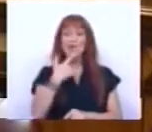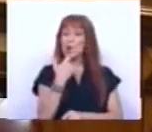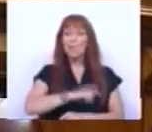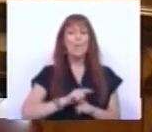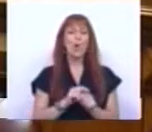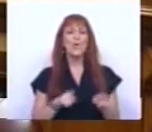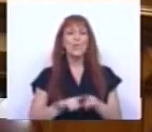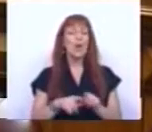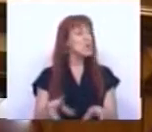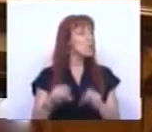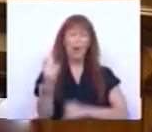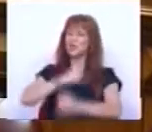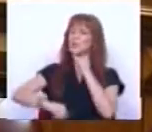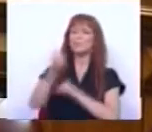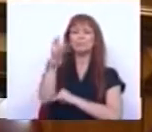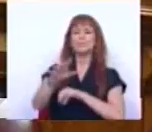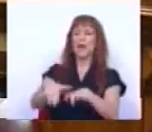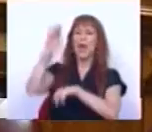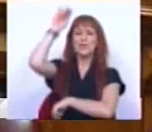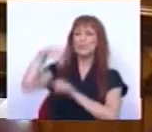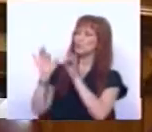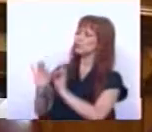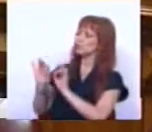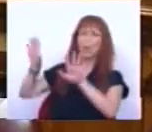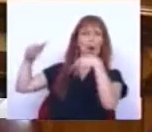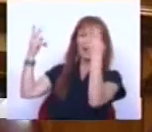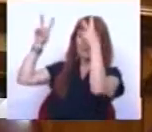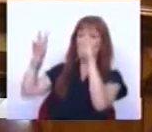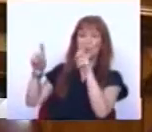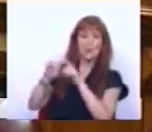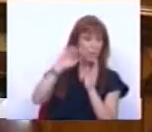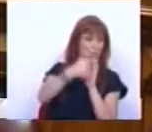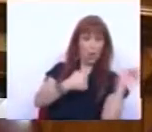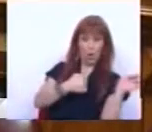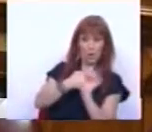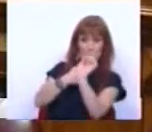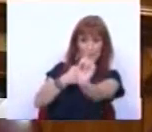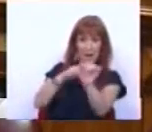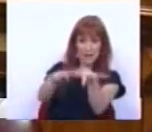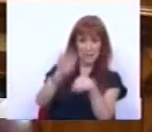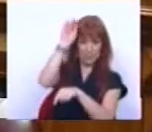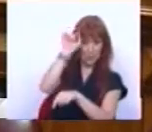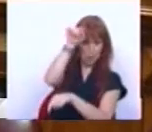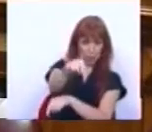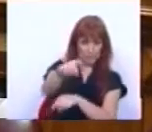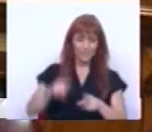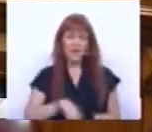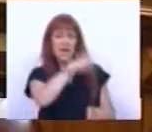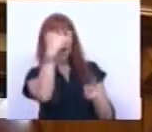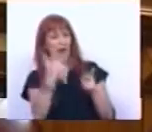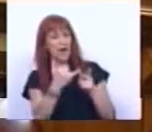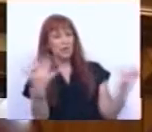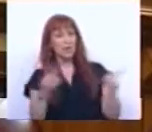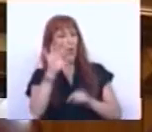pode de forma alguma substituir-se à Assembleia da República no tratamento de qualquer matéria que a Constituição reserve à Assembleia da República.